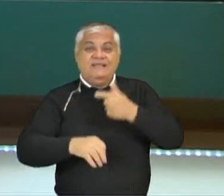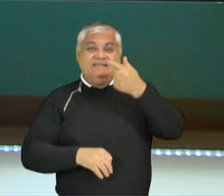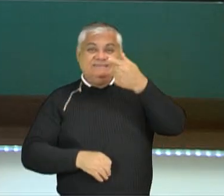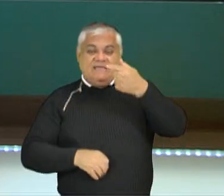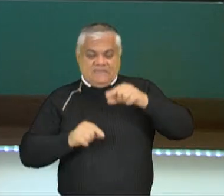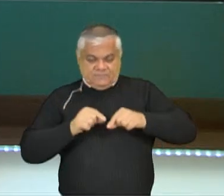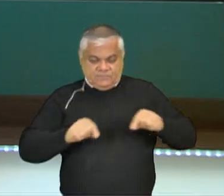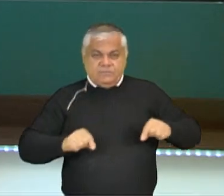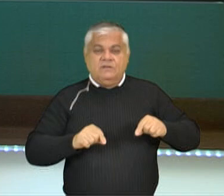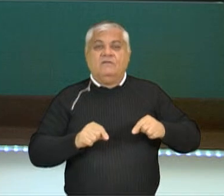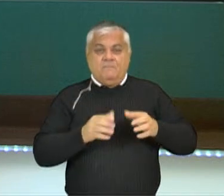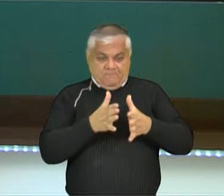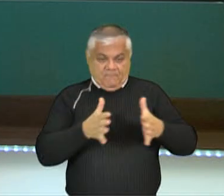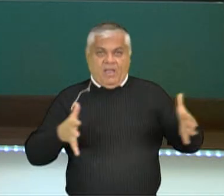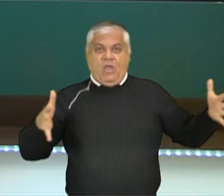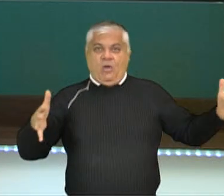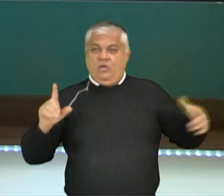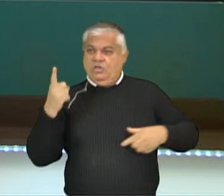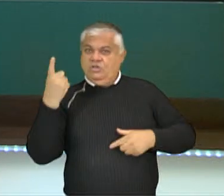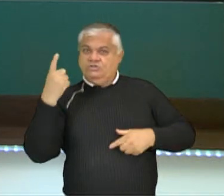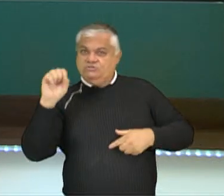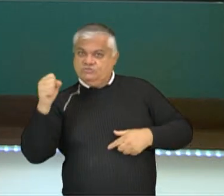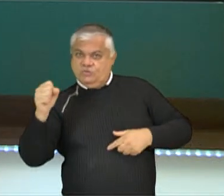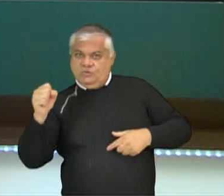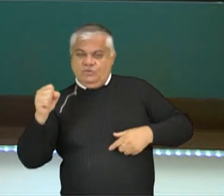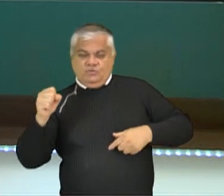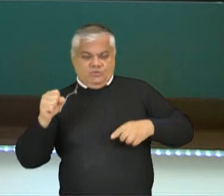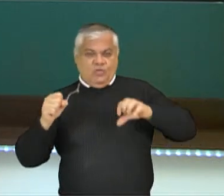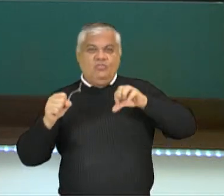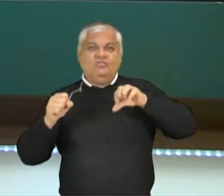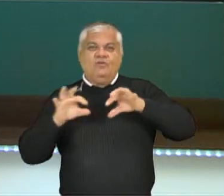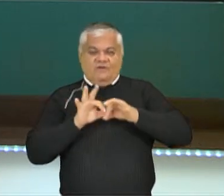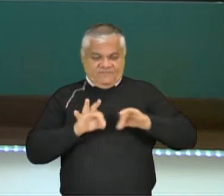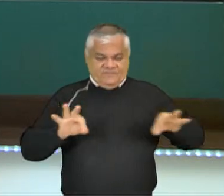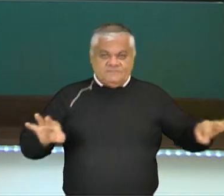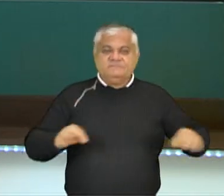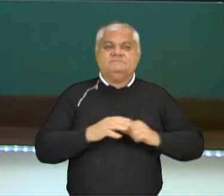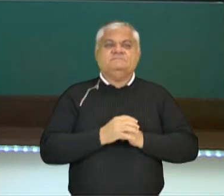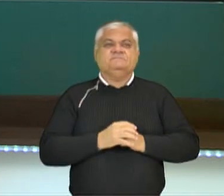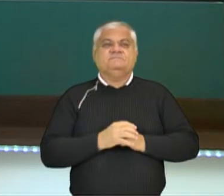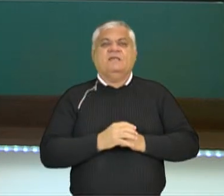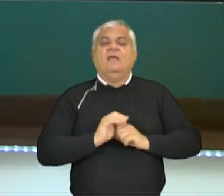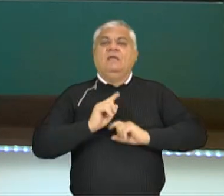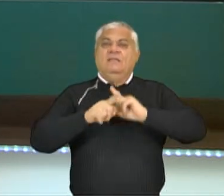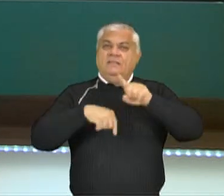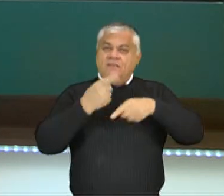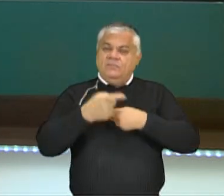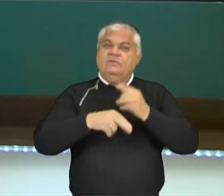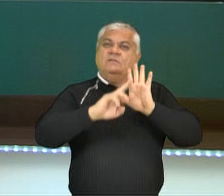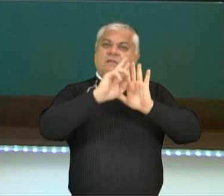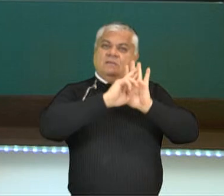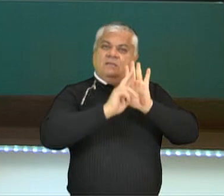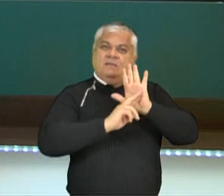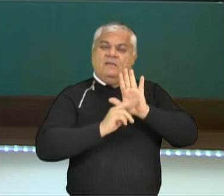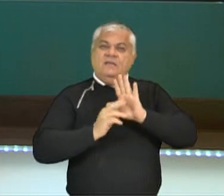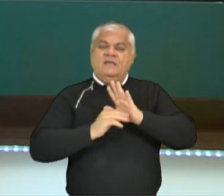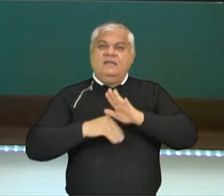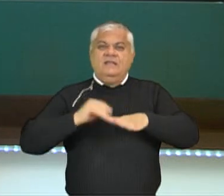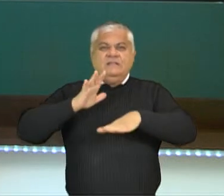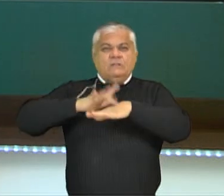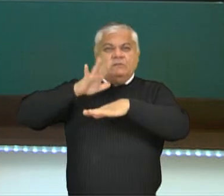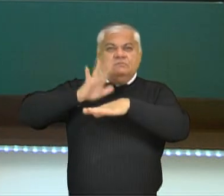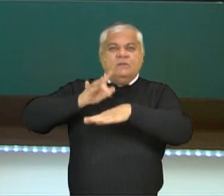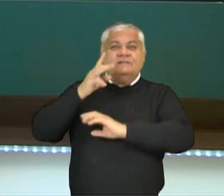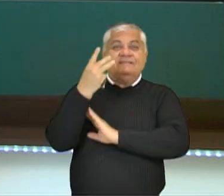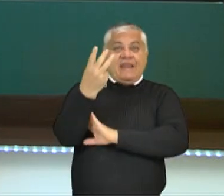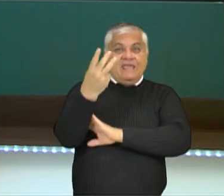por 9, então ela ficou maior. E em 1922, teve a implementação da regra dos 3 toques. tá? Que